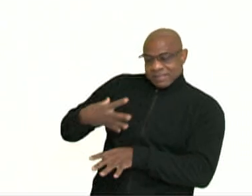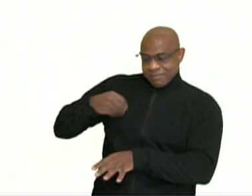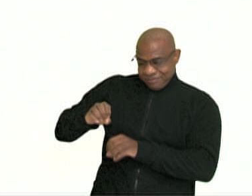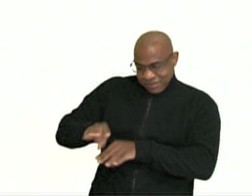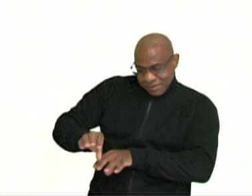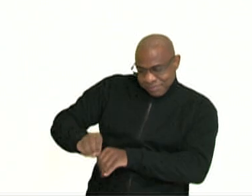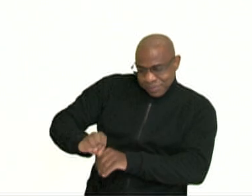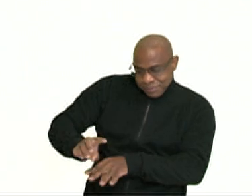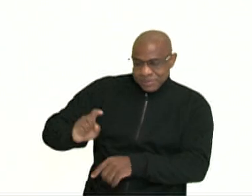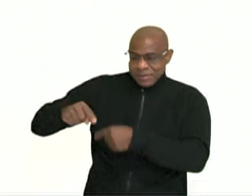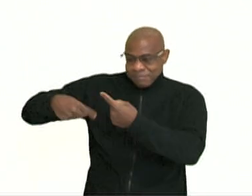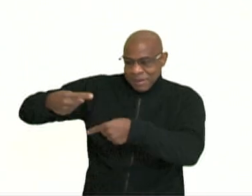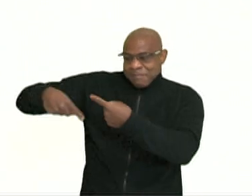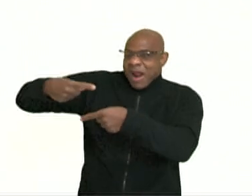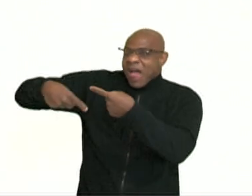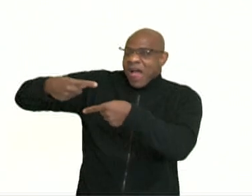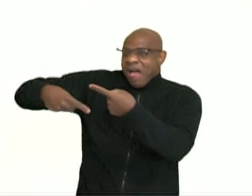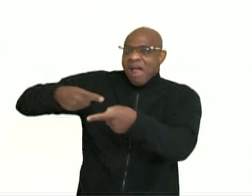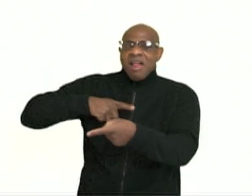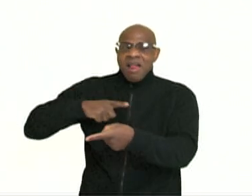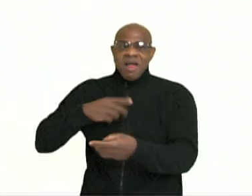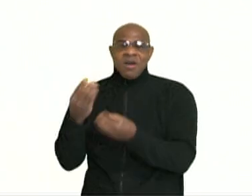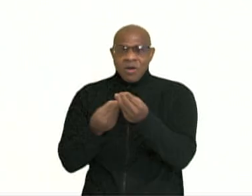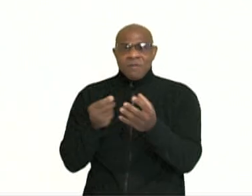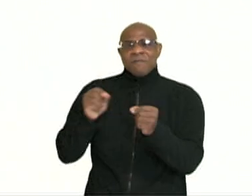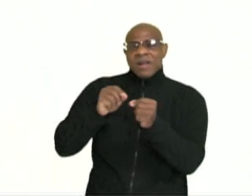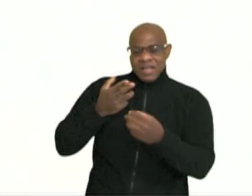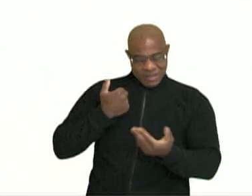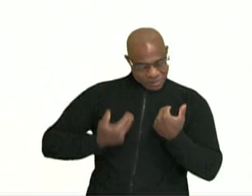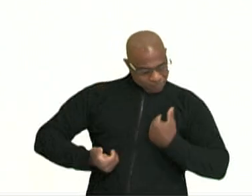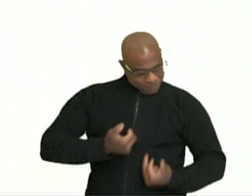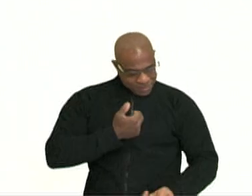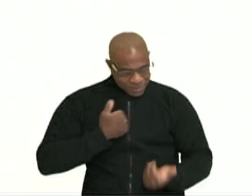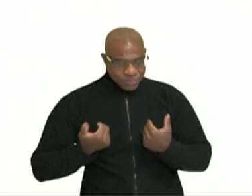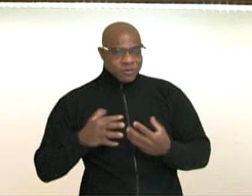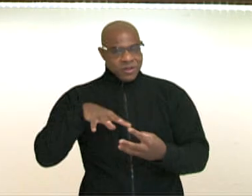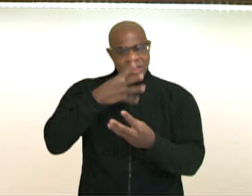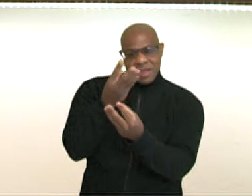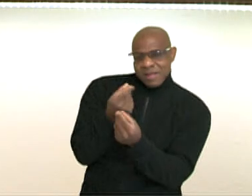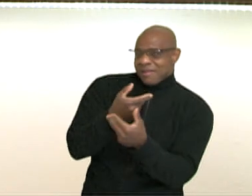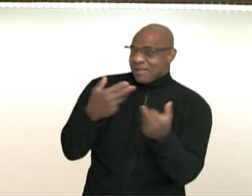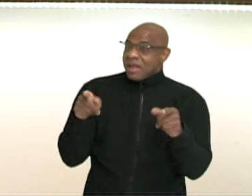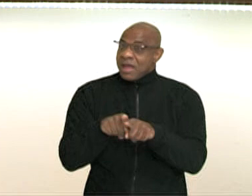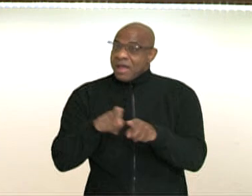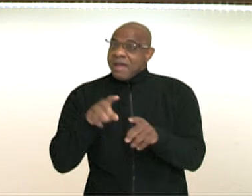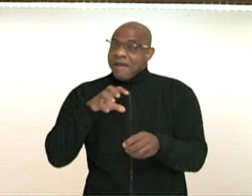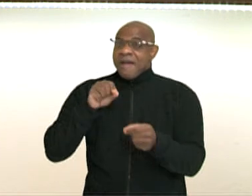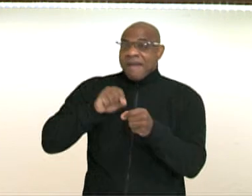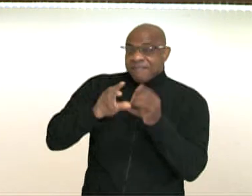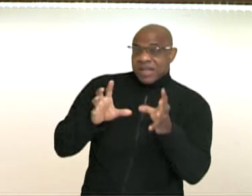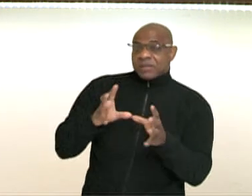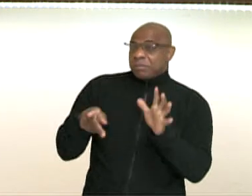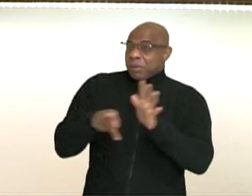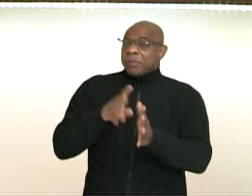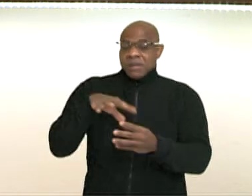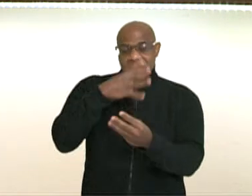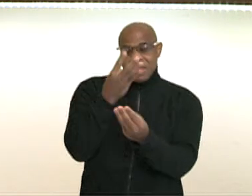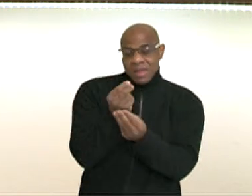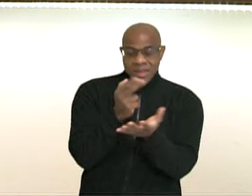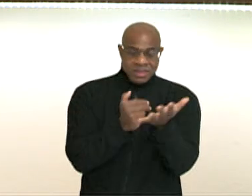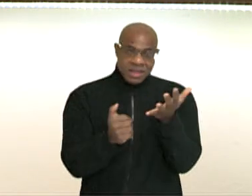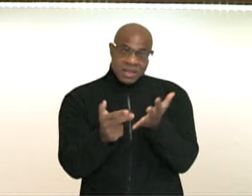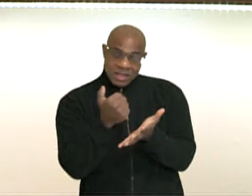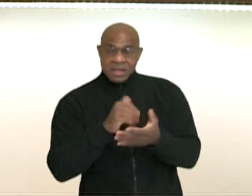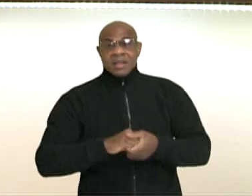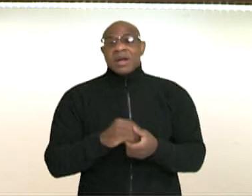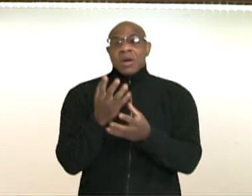esse artesanato, como fazer essa pintura corporal, E é feito toda de uma forma artesanal, De uma forma